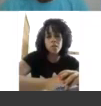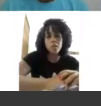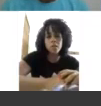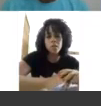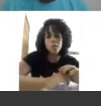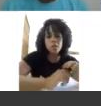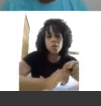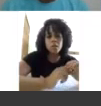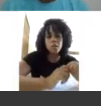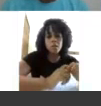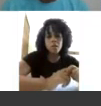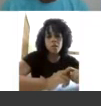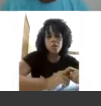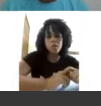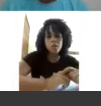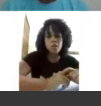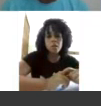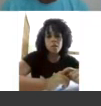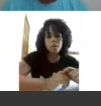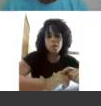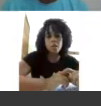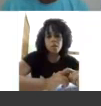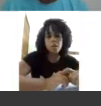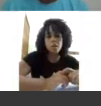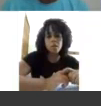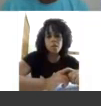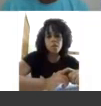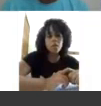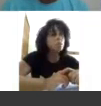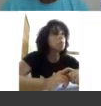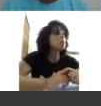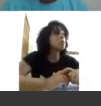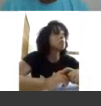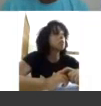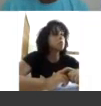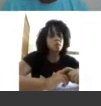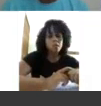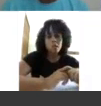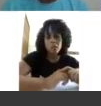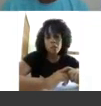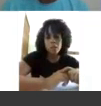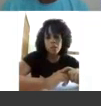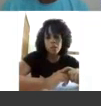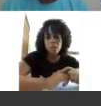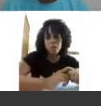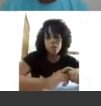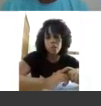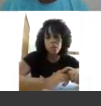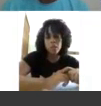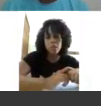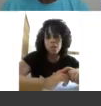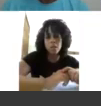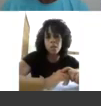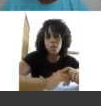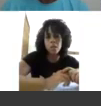meio das suas obras, humanizar e conscientizar sobre a realidade para que, em meio à desesperança,